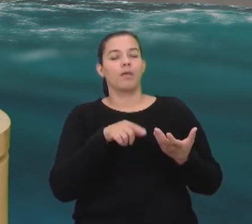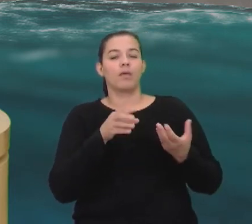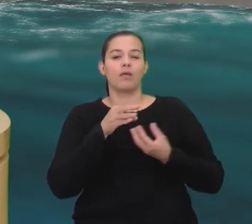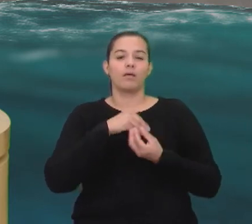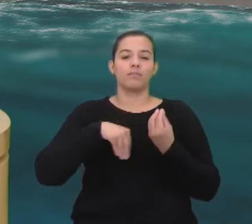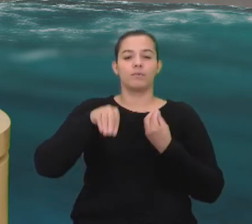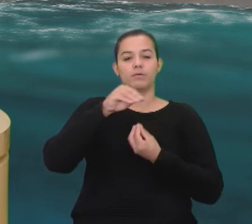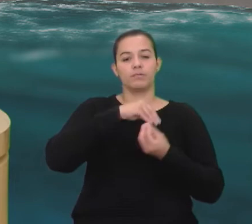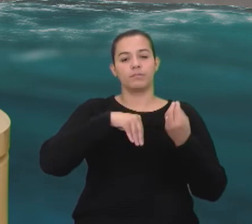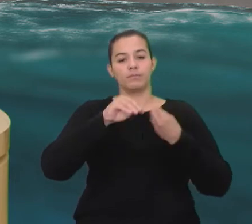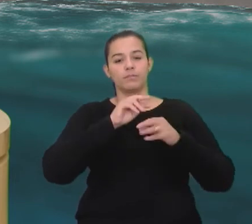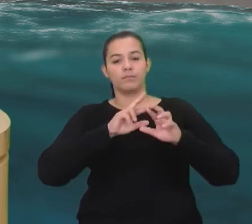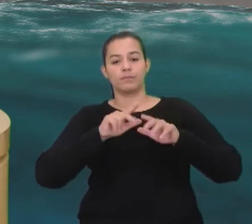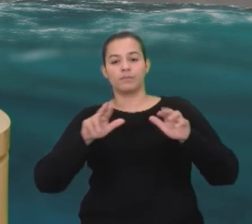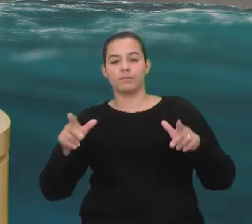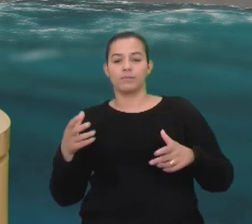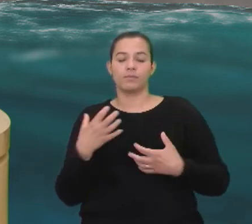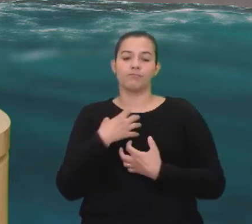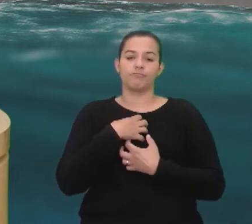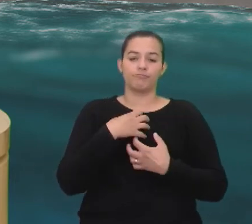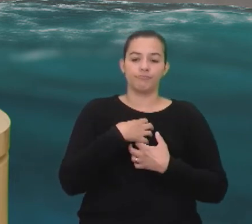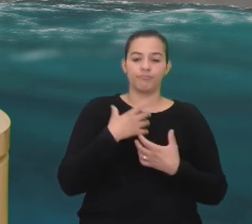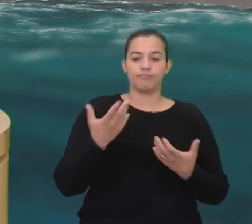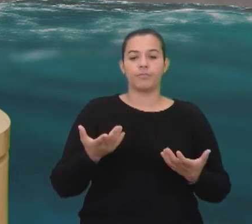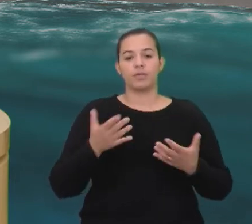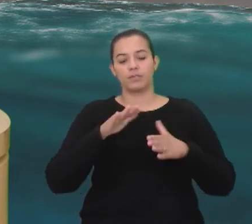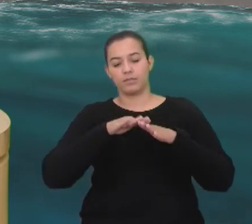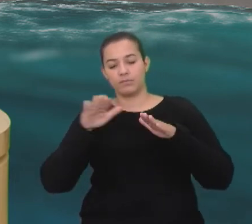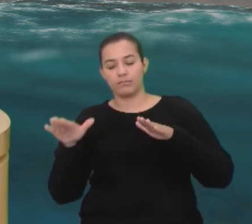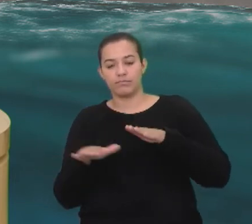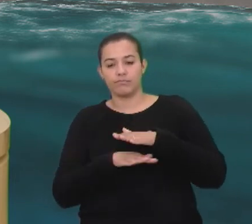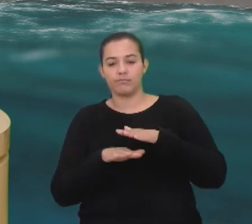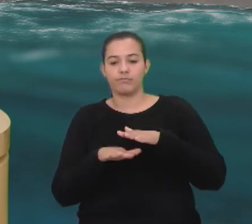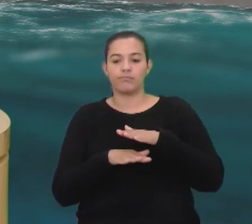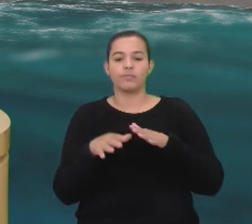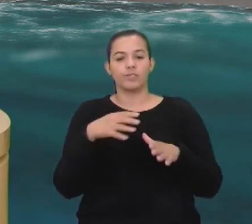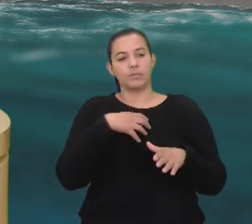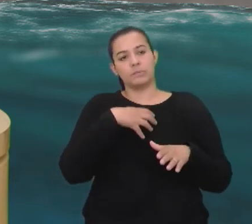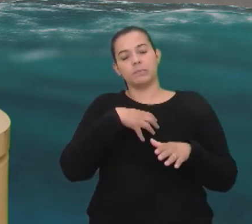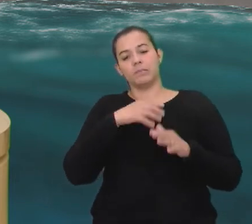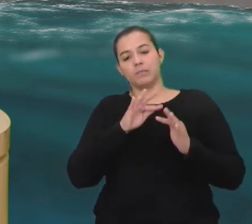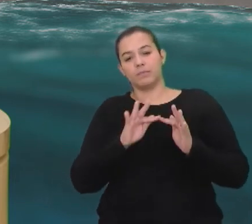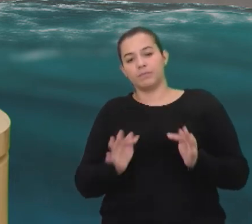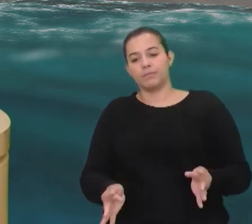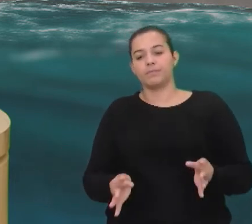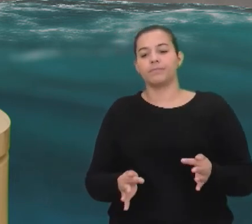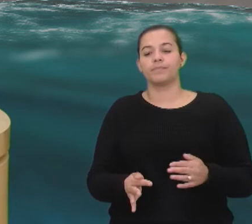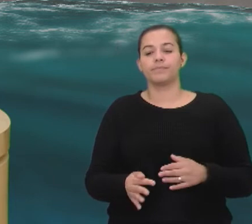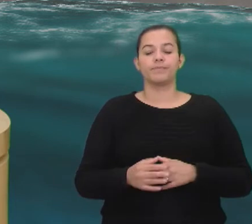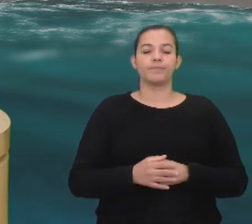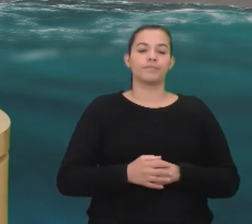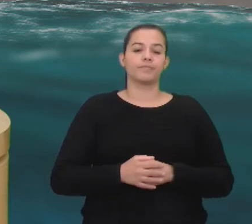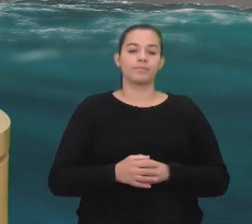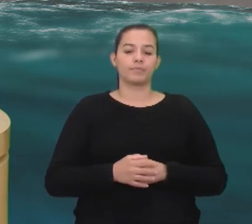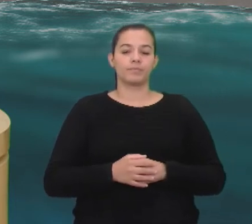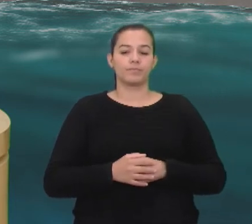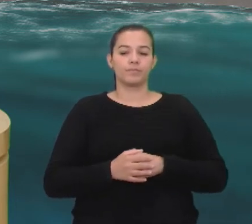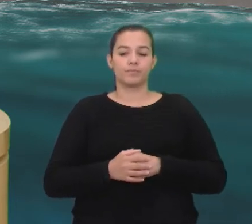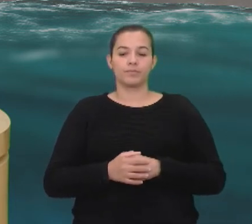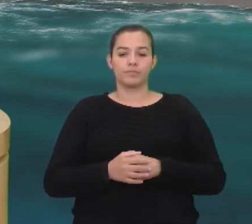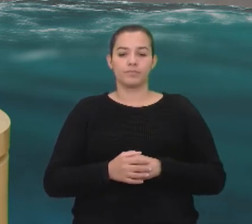de vários sentimentos, dentre eles aí um pouco de inferioridade, às vezes, uma noção de